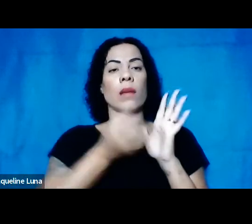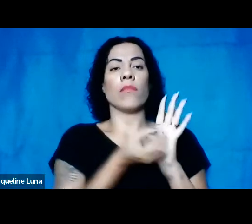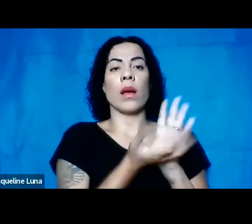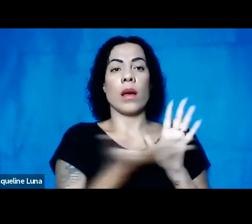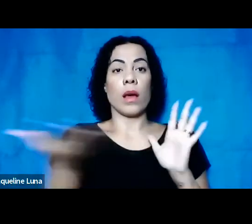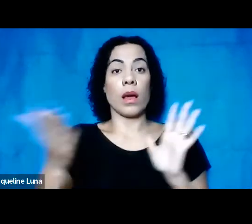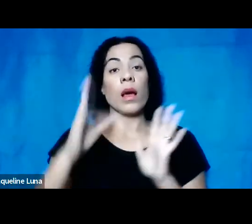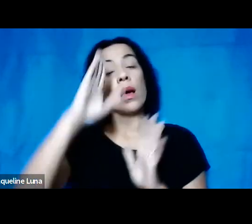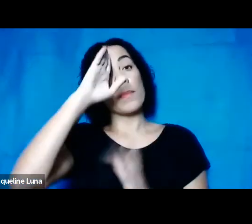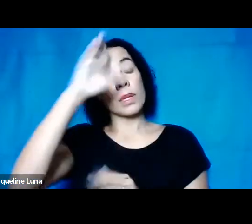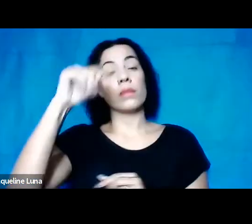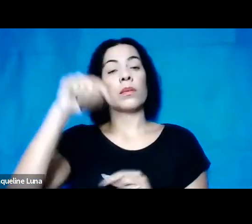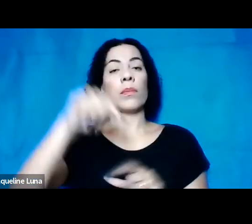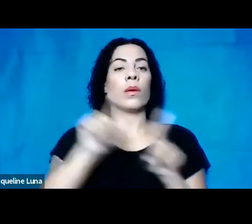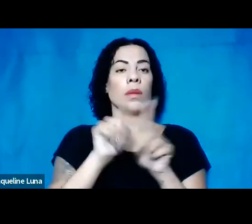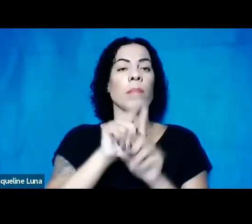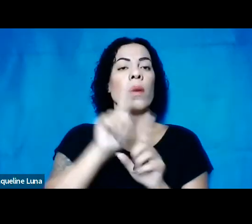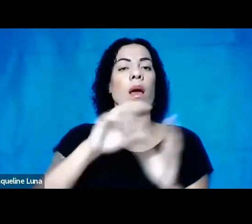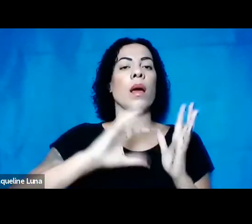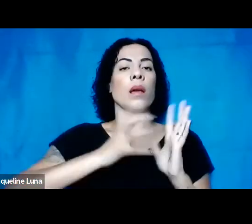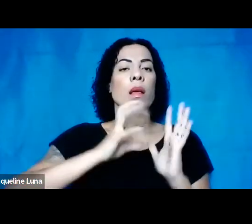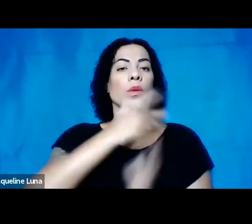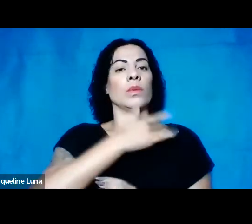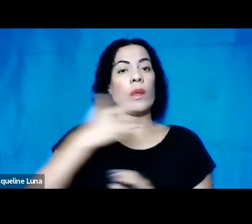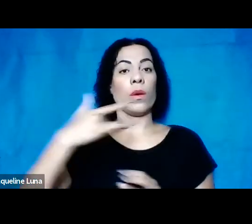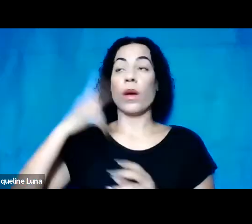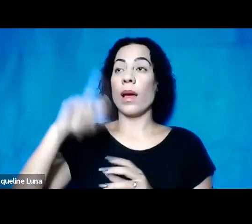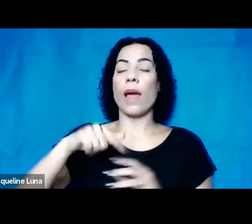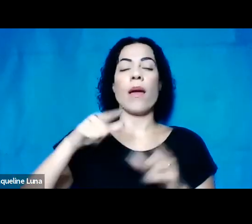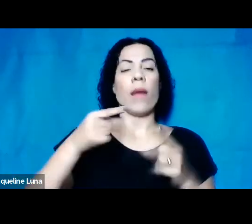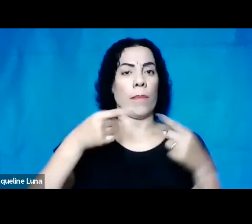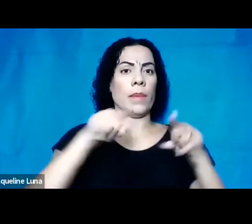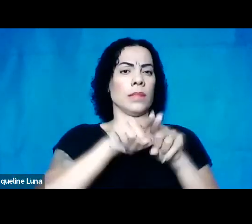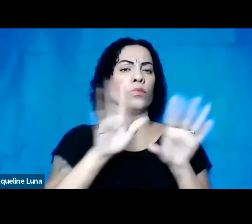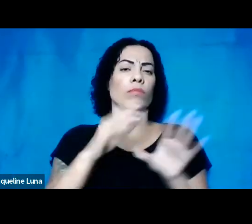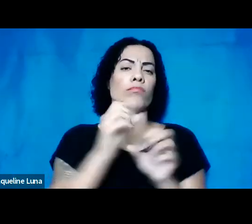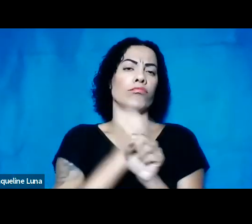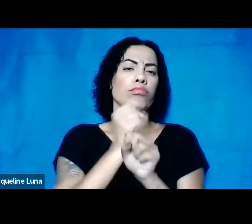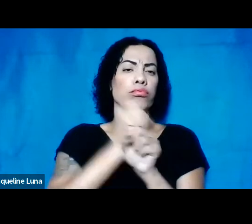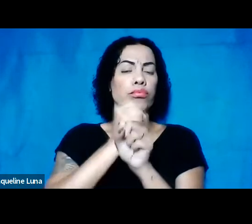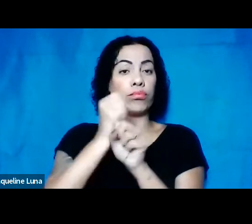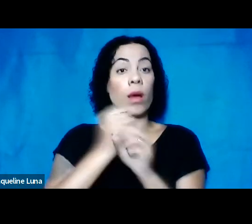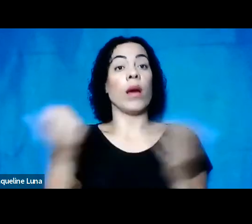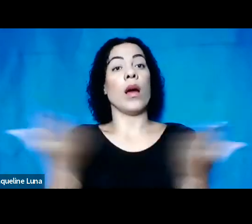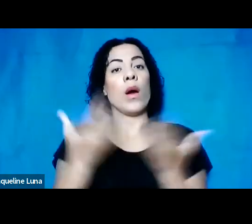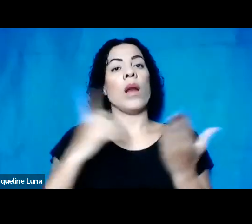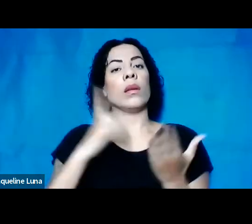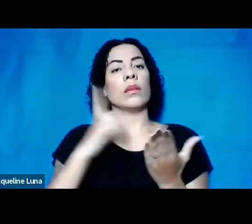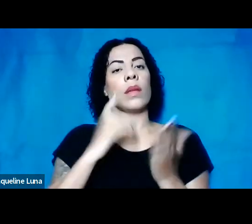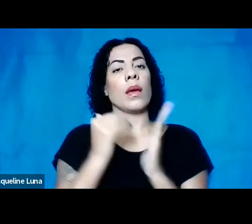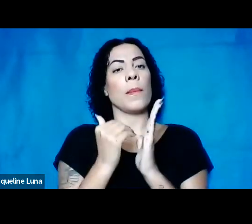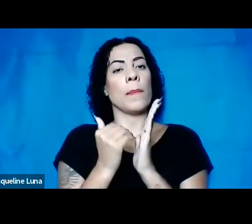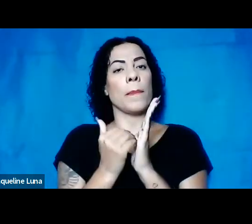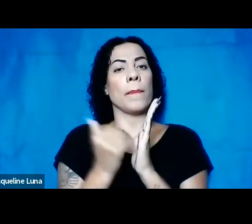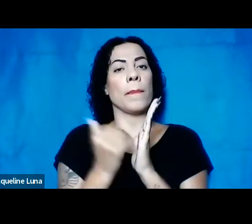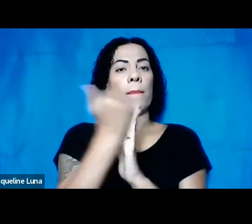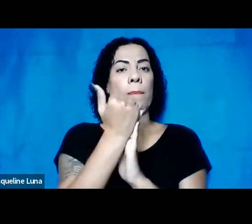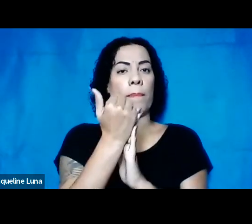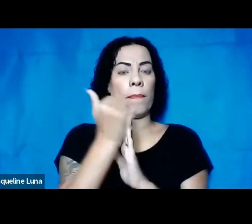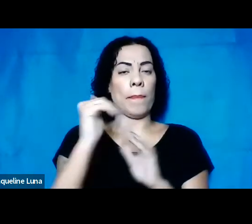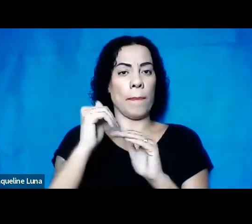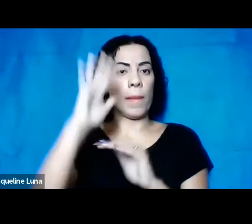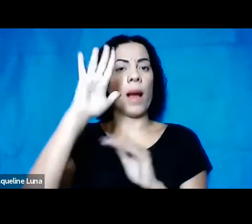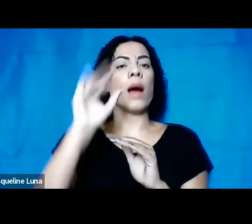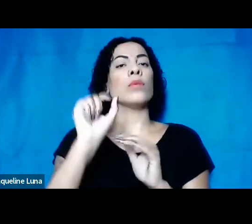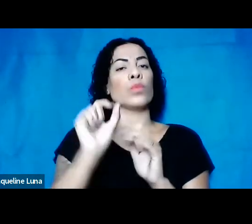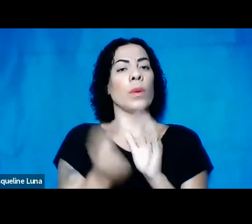Canal Saúde, né, que é nosso grande parceiro de muito tempo, e agora a gente está intensificando também as